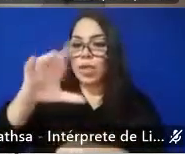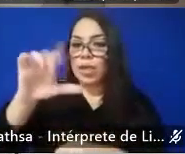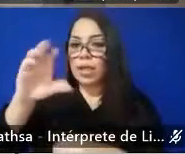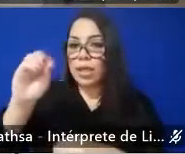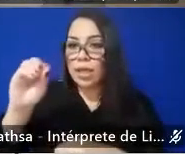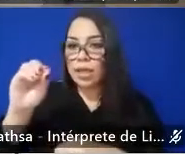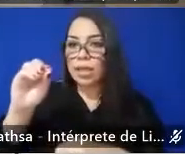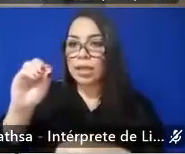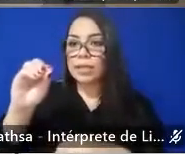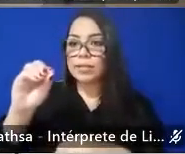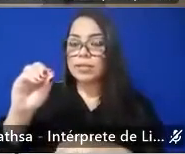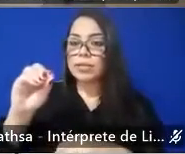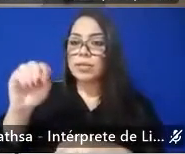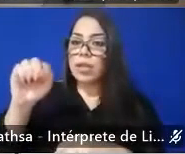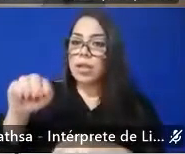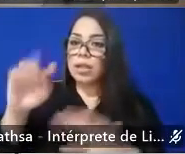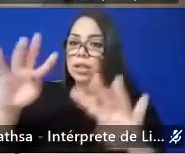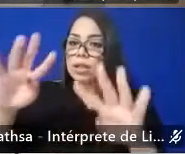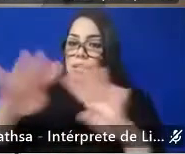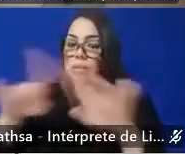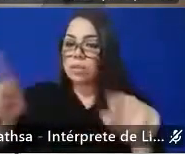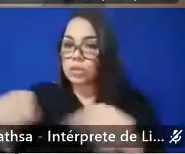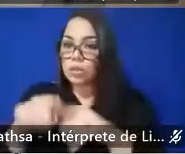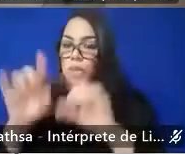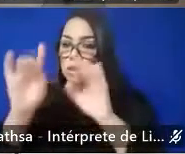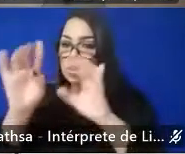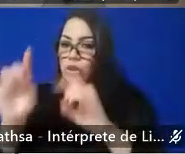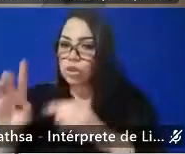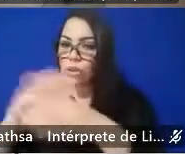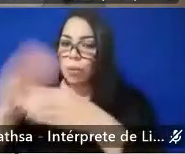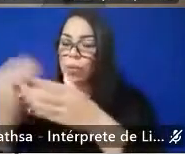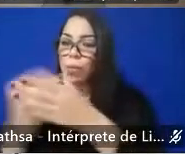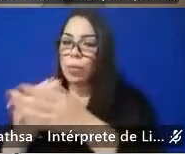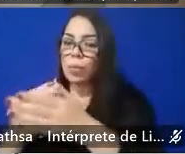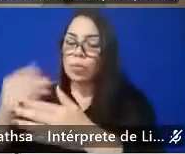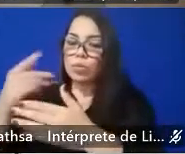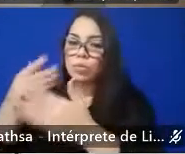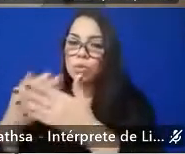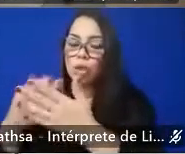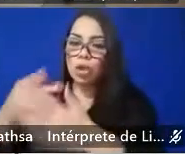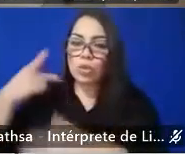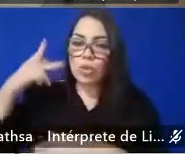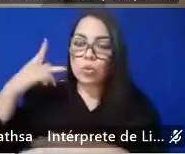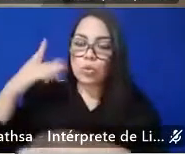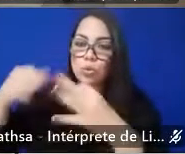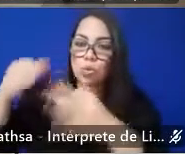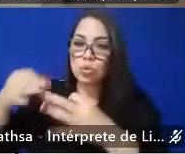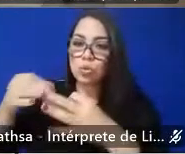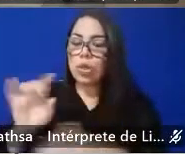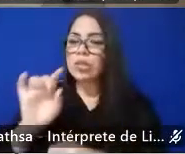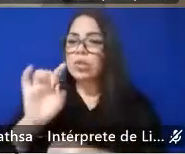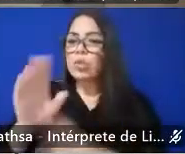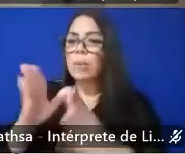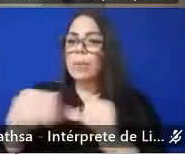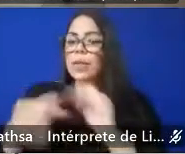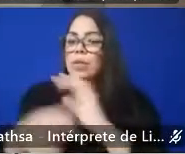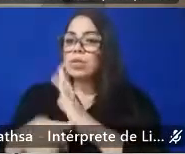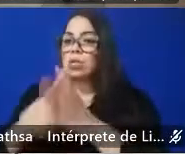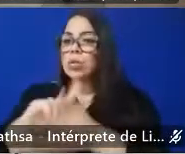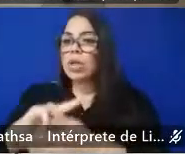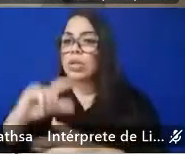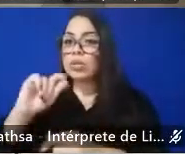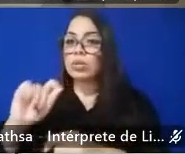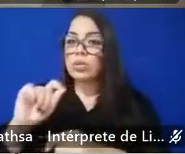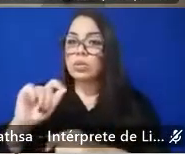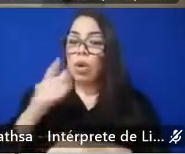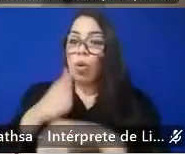sessão solene do órgão O Procurador de Justiça influencia.de efetivamente encerrar que permaneçam